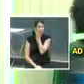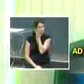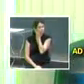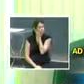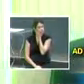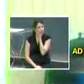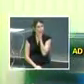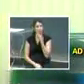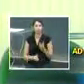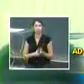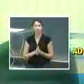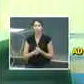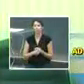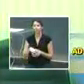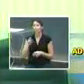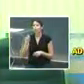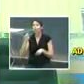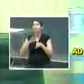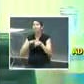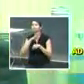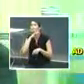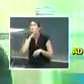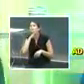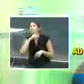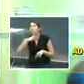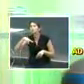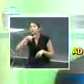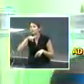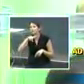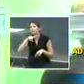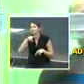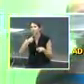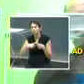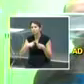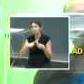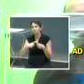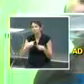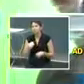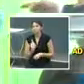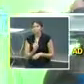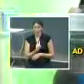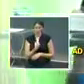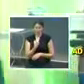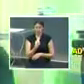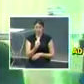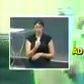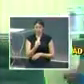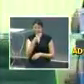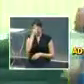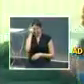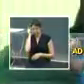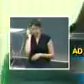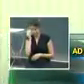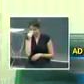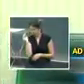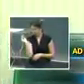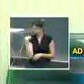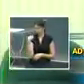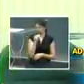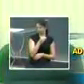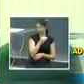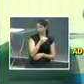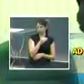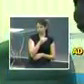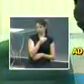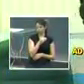O pior de tudo na nossa vida, no ser humano, é o abandono, é o desprezo, é a porta